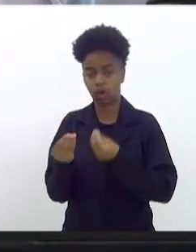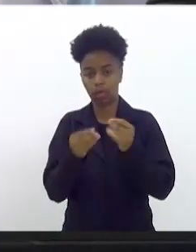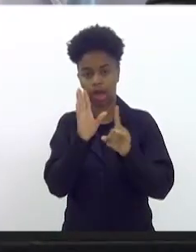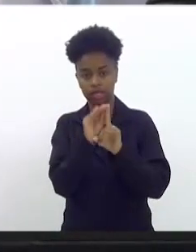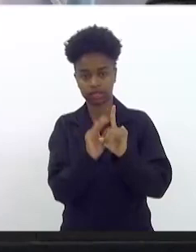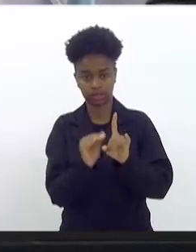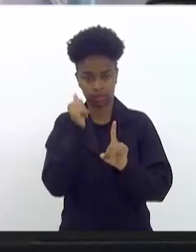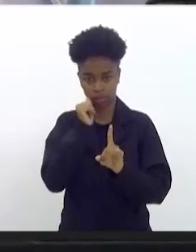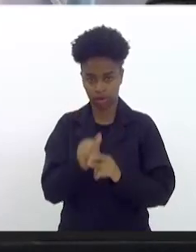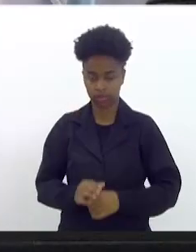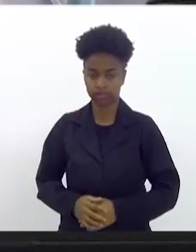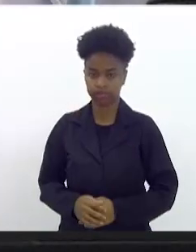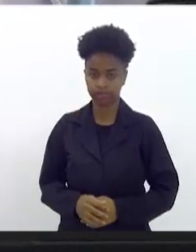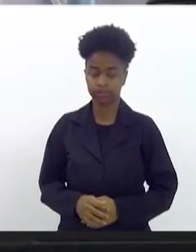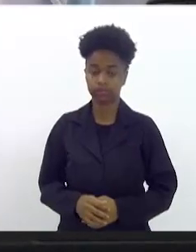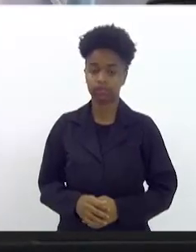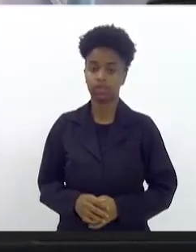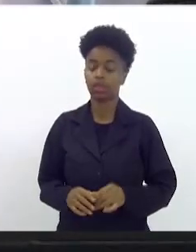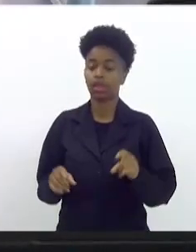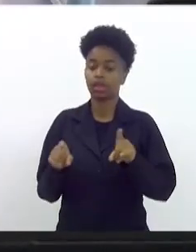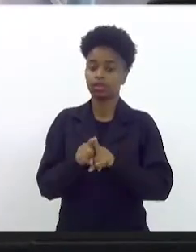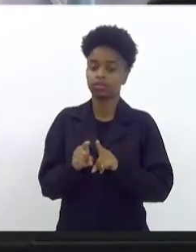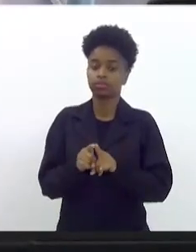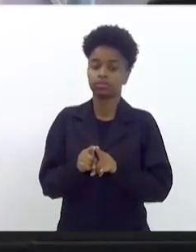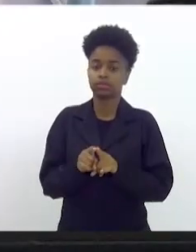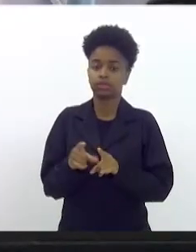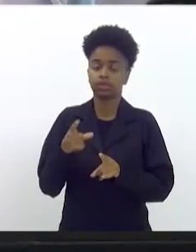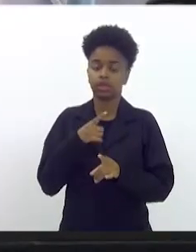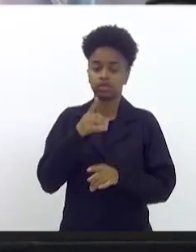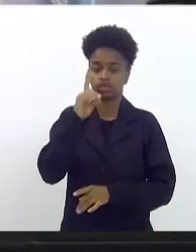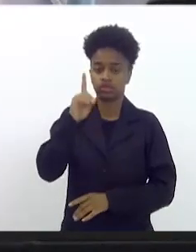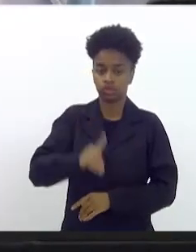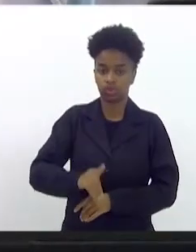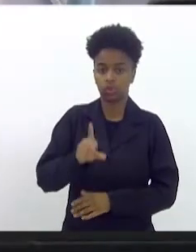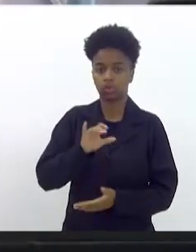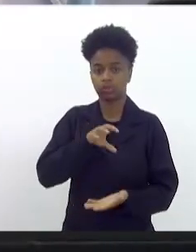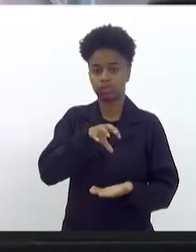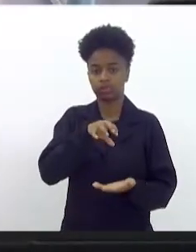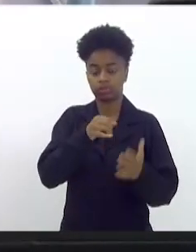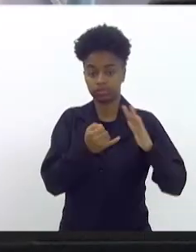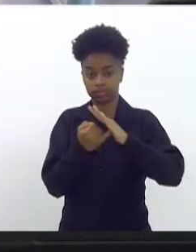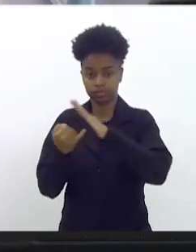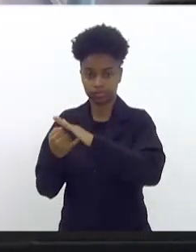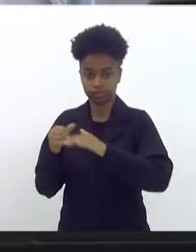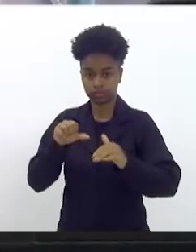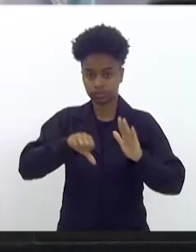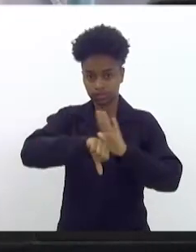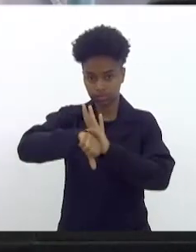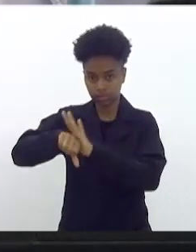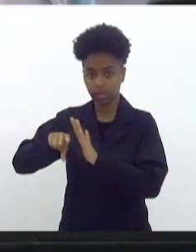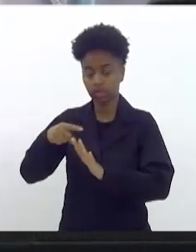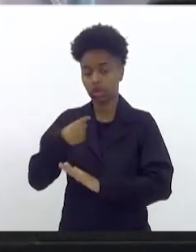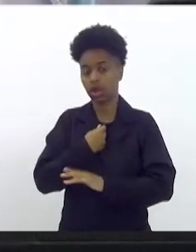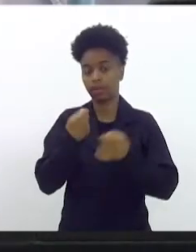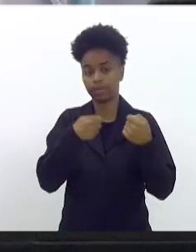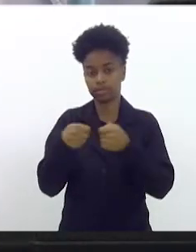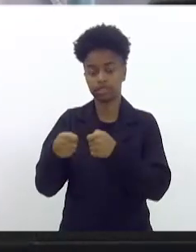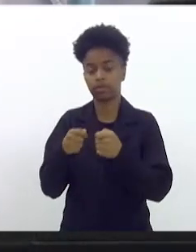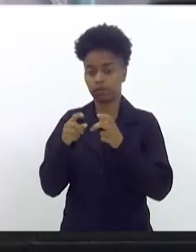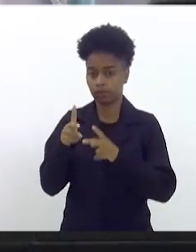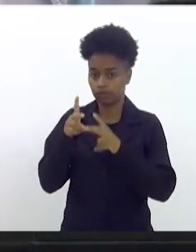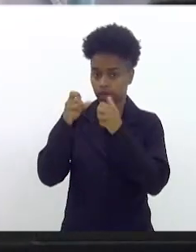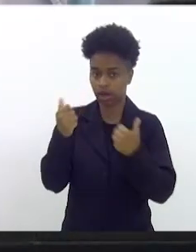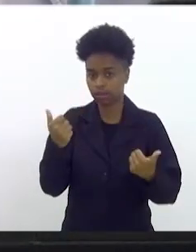né? Vamos ouvir o diretor do Instituto de Criminalística, e acho que precisamos fortalecer os institutos